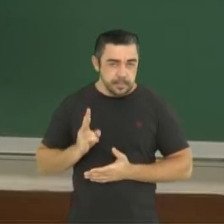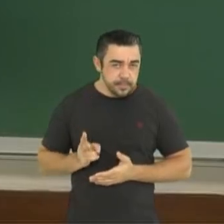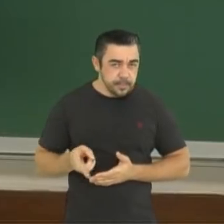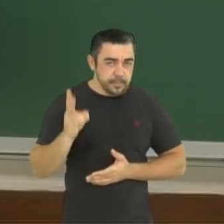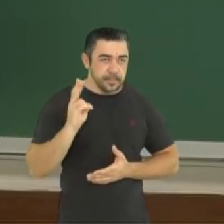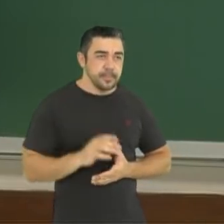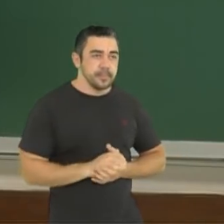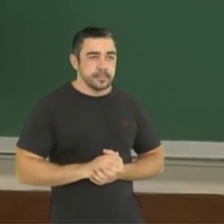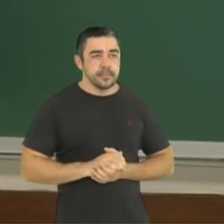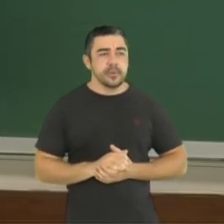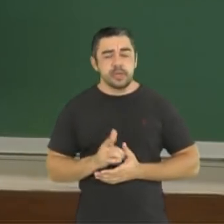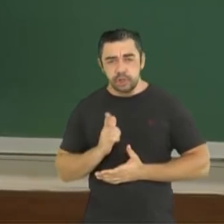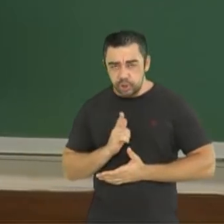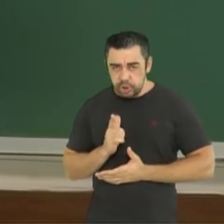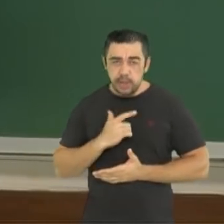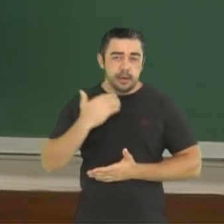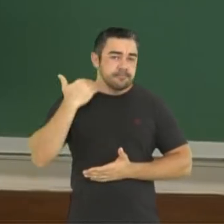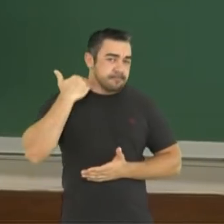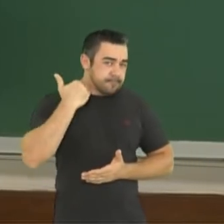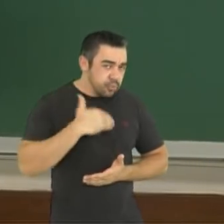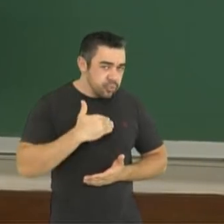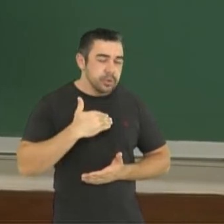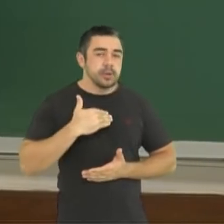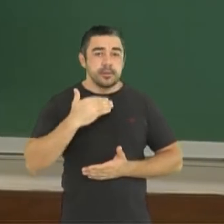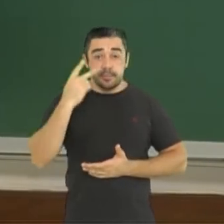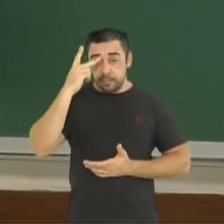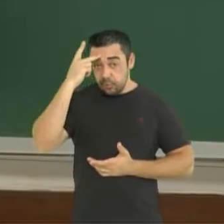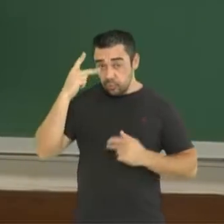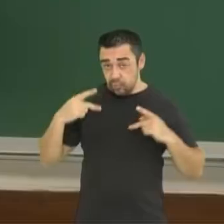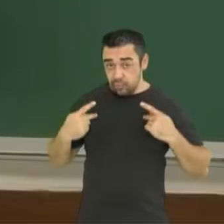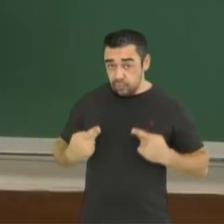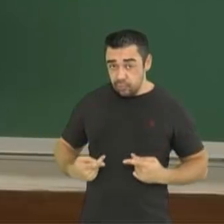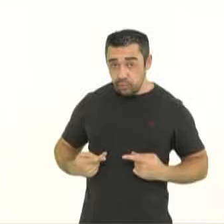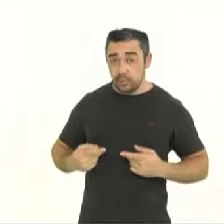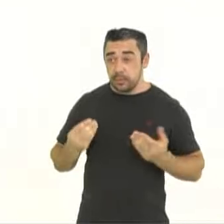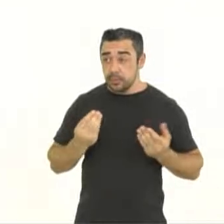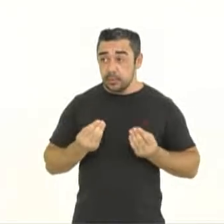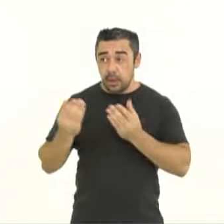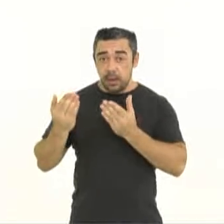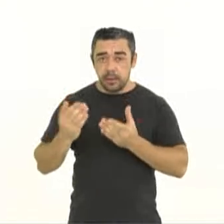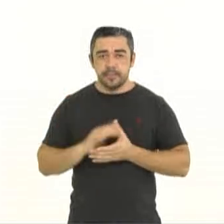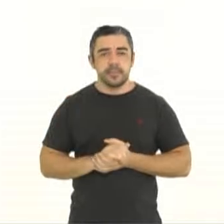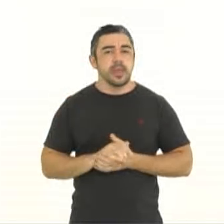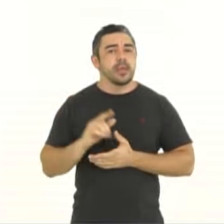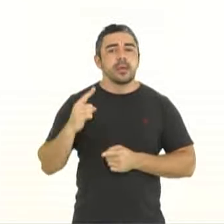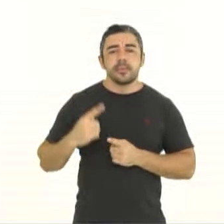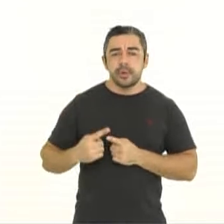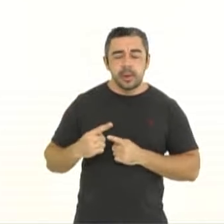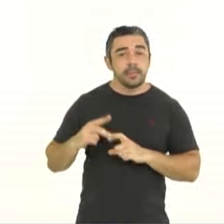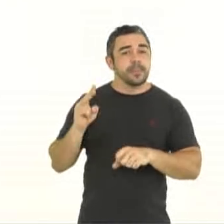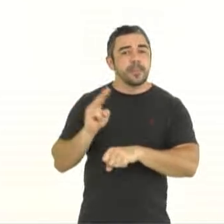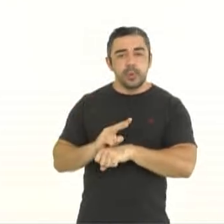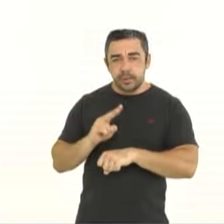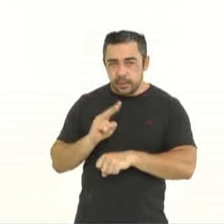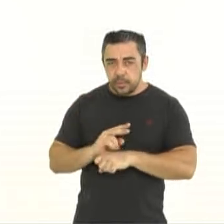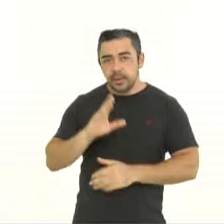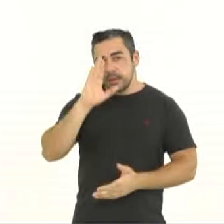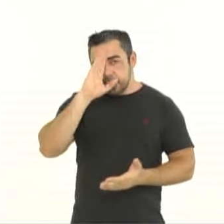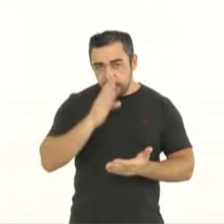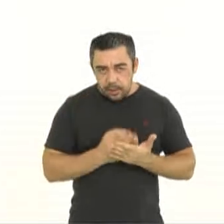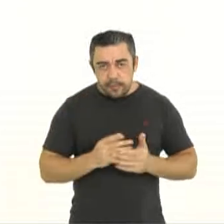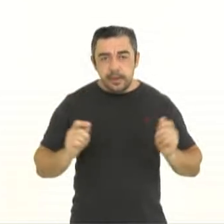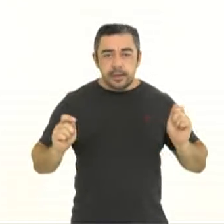Continuando, havia sacrifícios humanos aos deuses, né? Para proteção, então eles acreditavam que